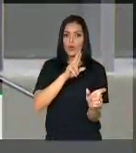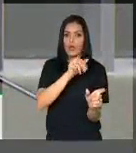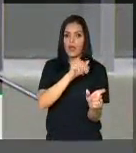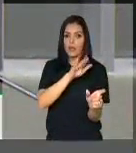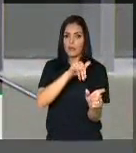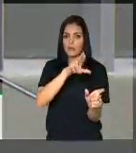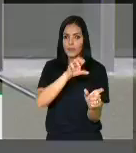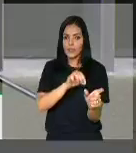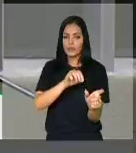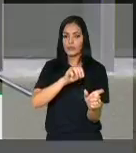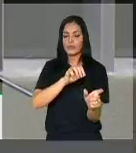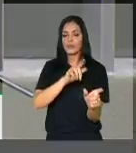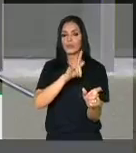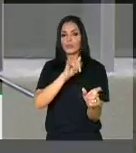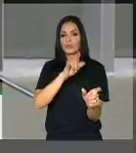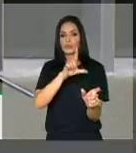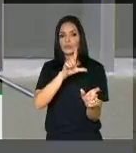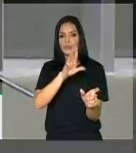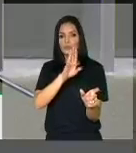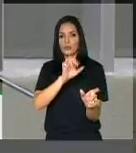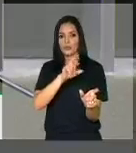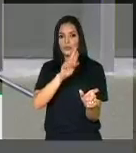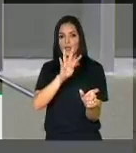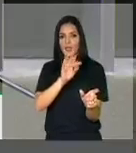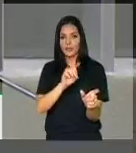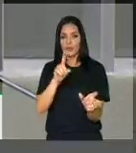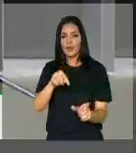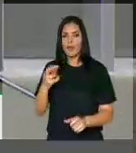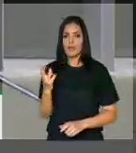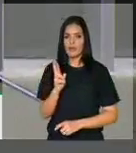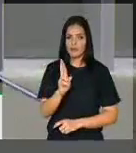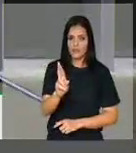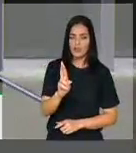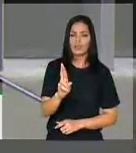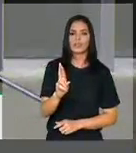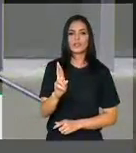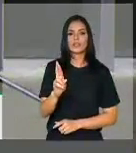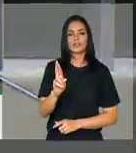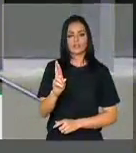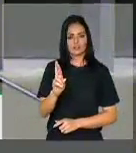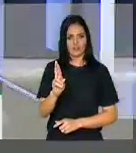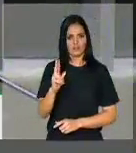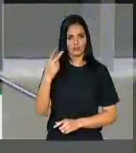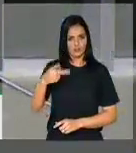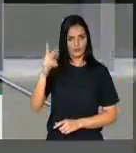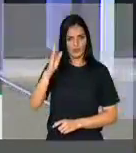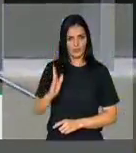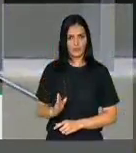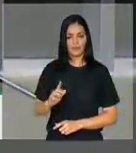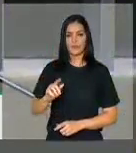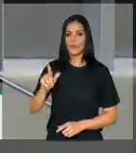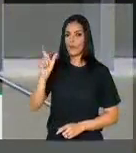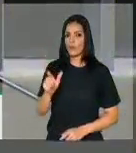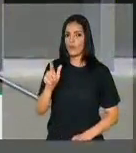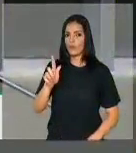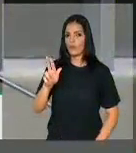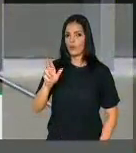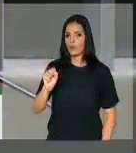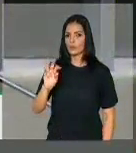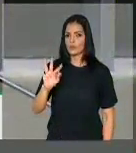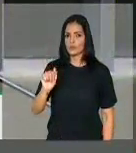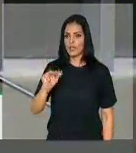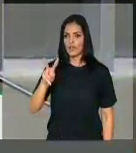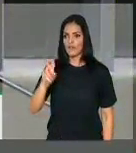rabino Gilberto Ventura, representante da organização Sinagoga Sem Fronteiras, o senhor Gustavo